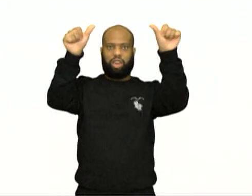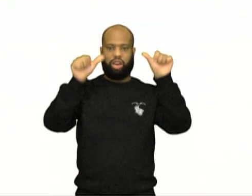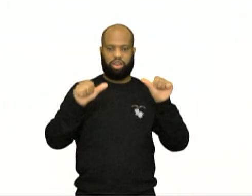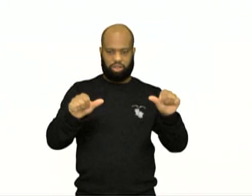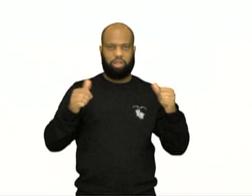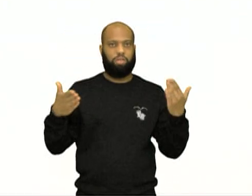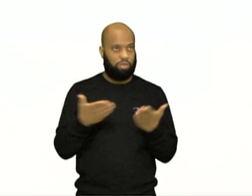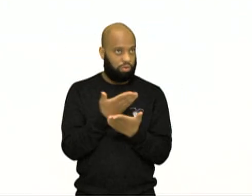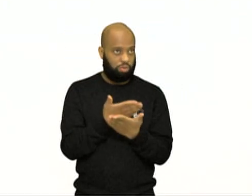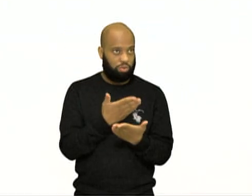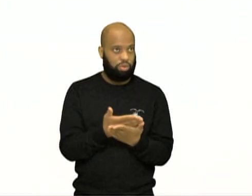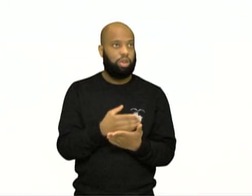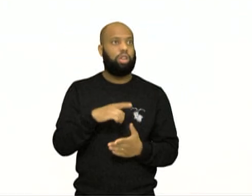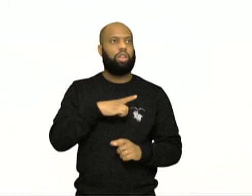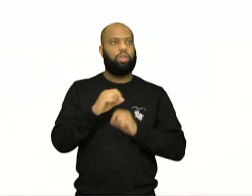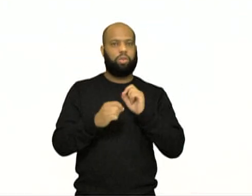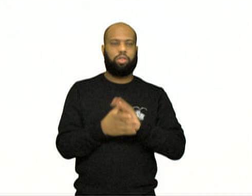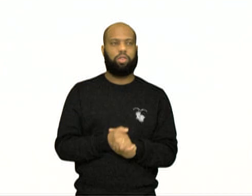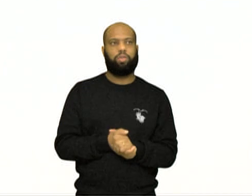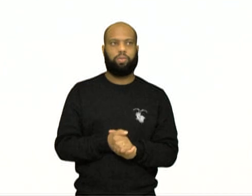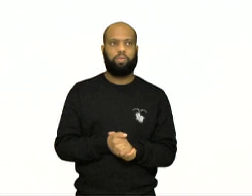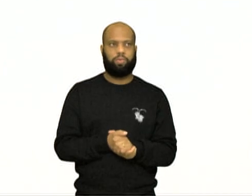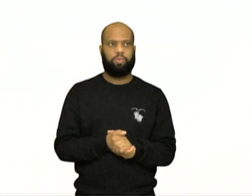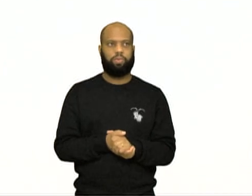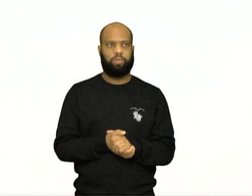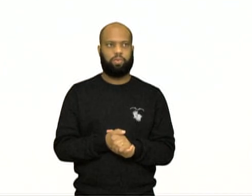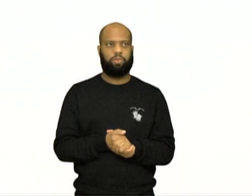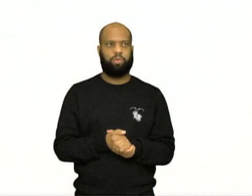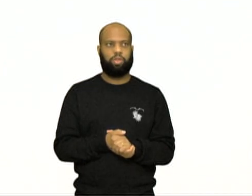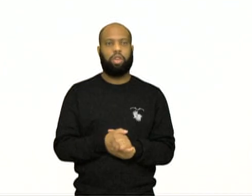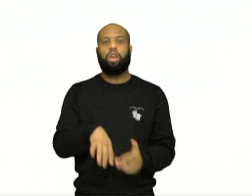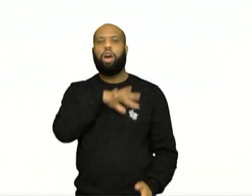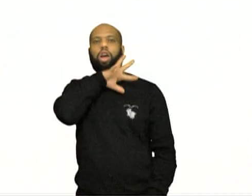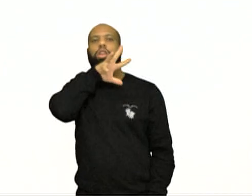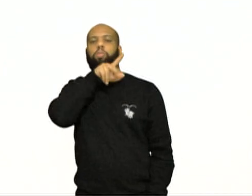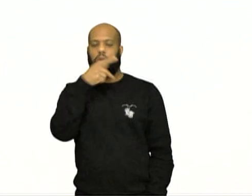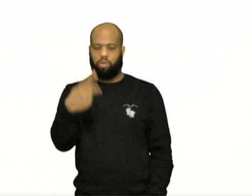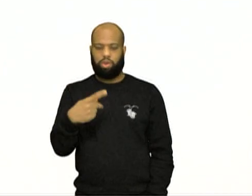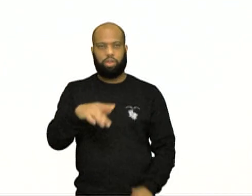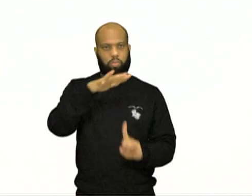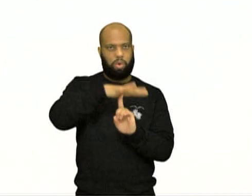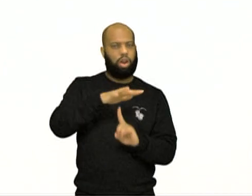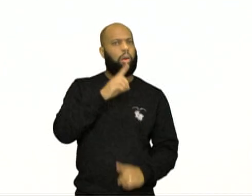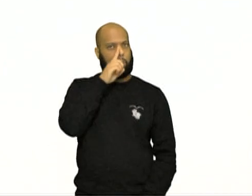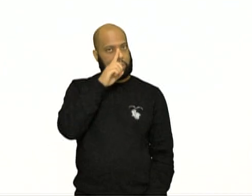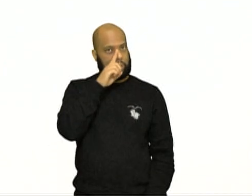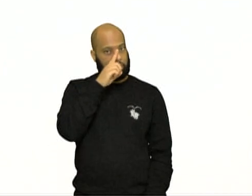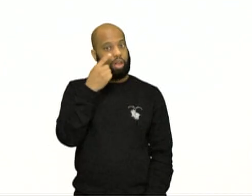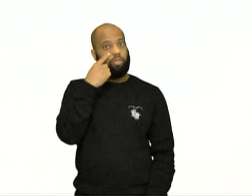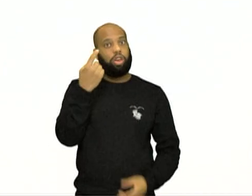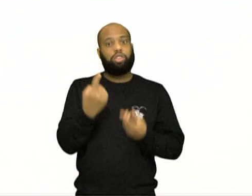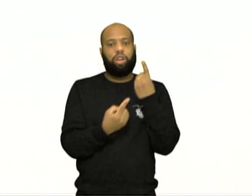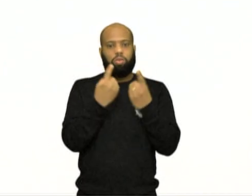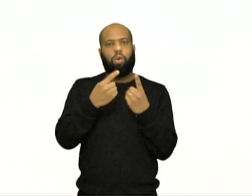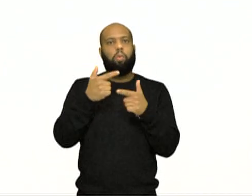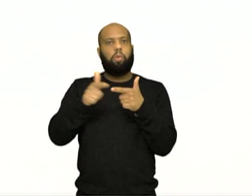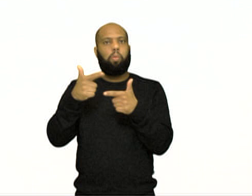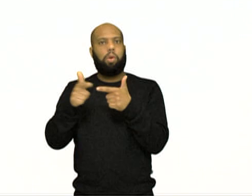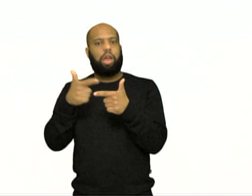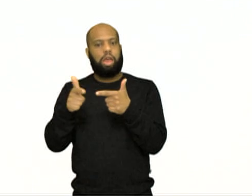estamos falando, ó. Os bichos do Paraná estão em perigo. E aqui saiba quais são as principais ameaças à nossa